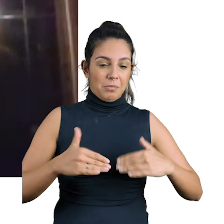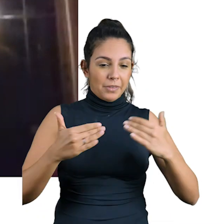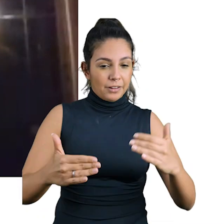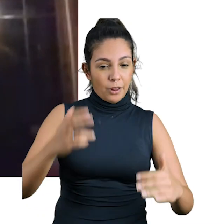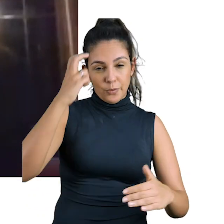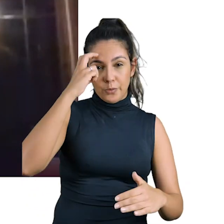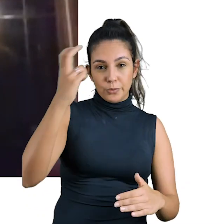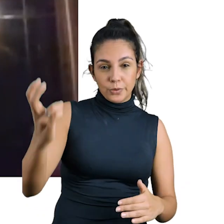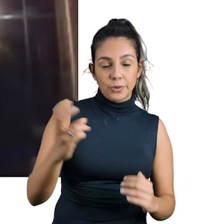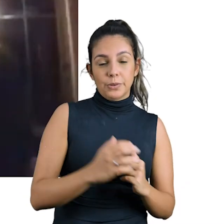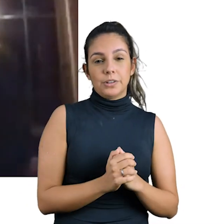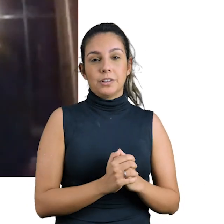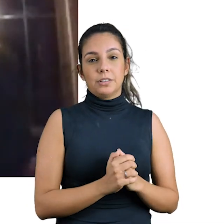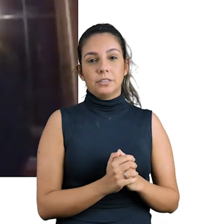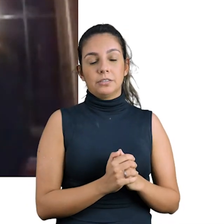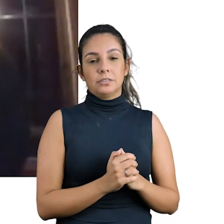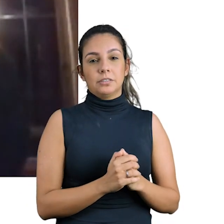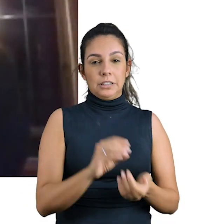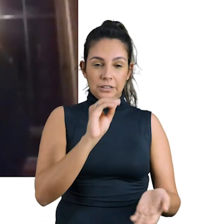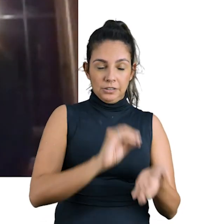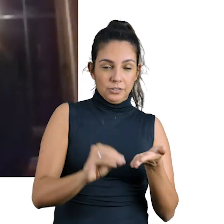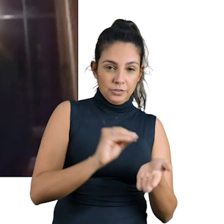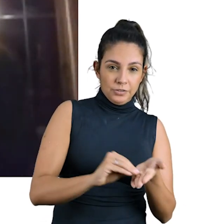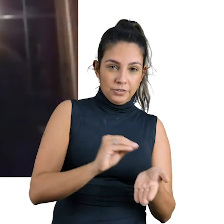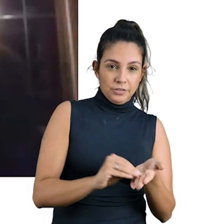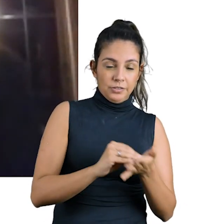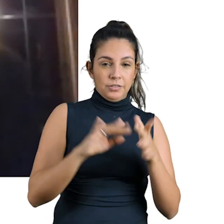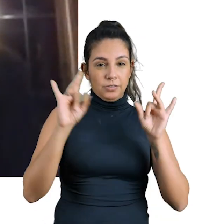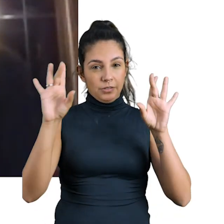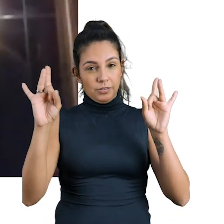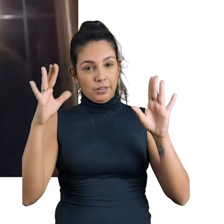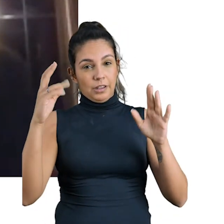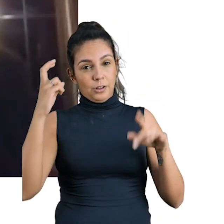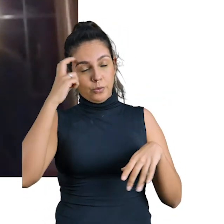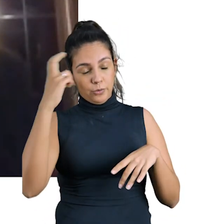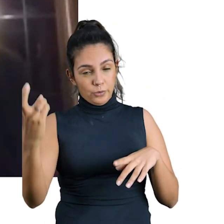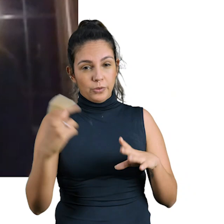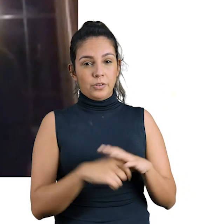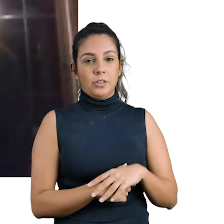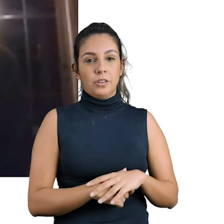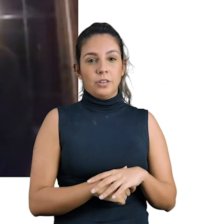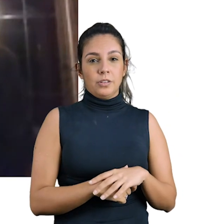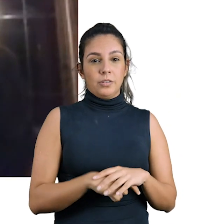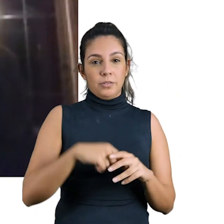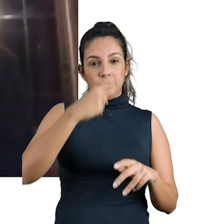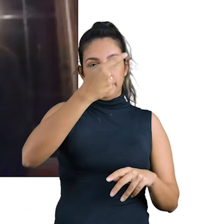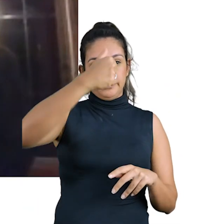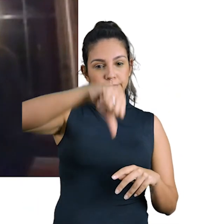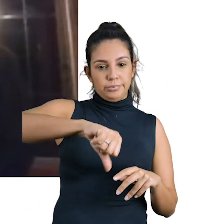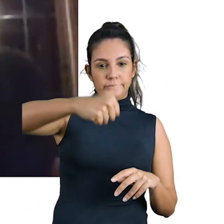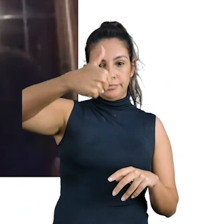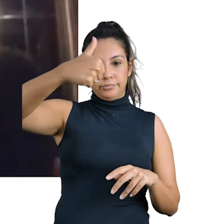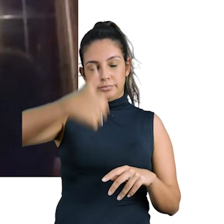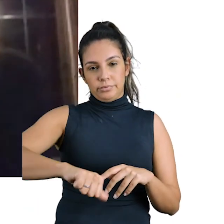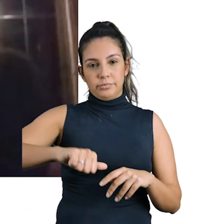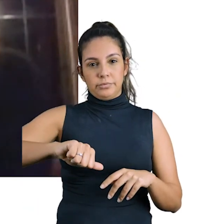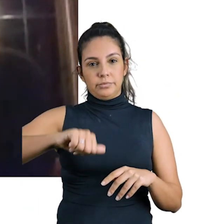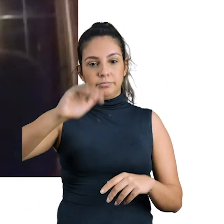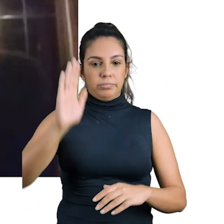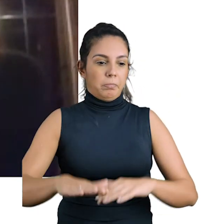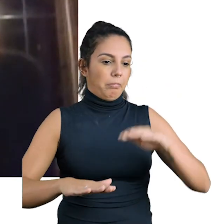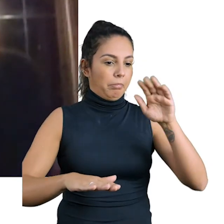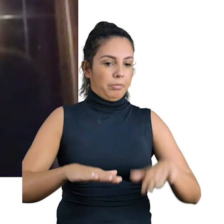ministério, nós temos agora secretários especiais da cultura, um pior que o outro, um cai